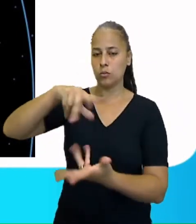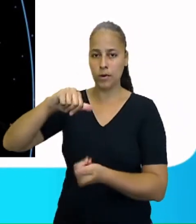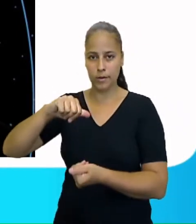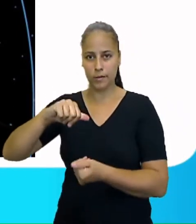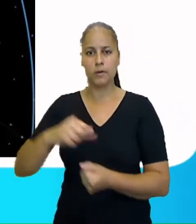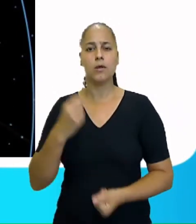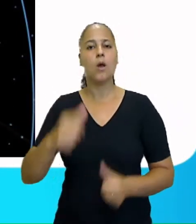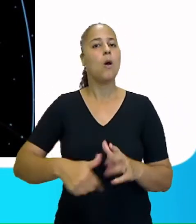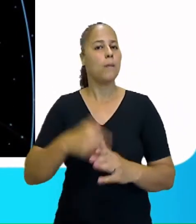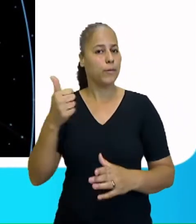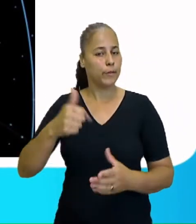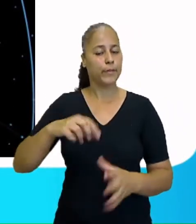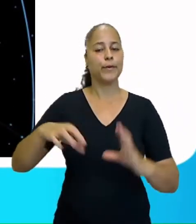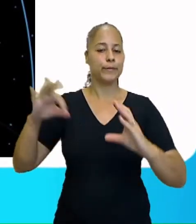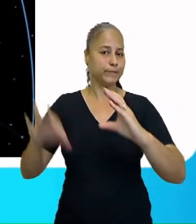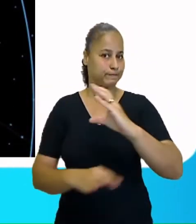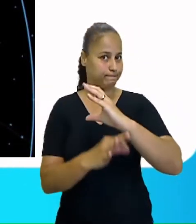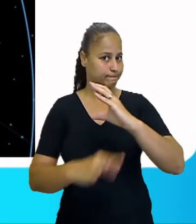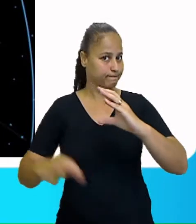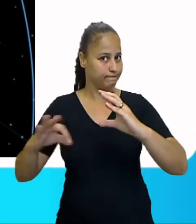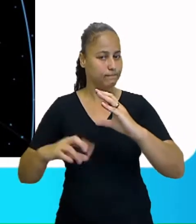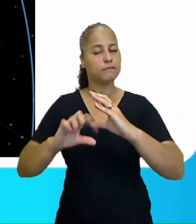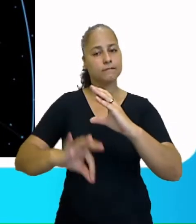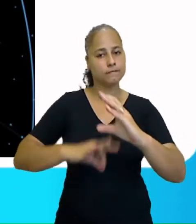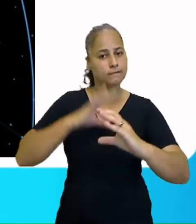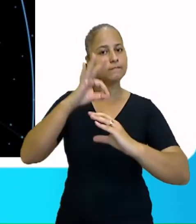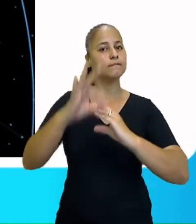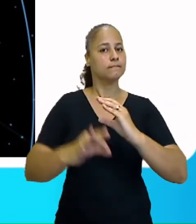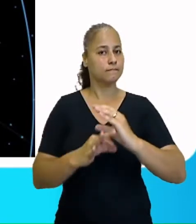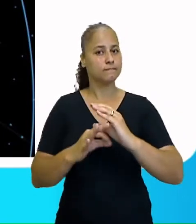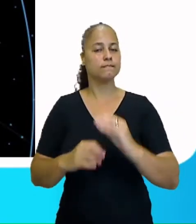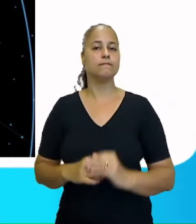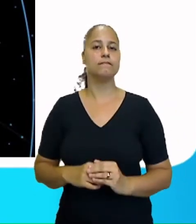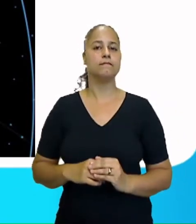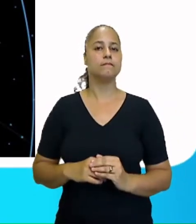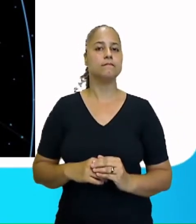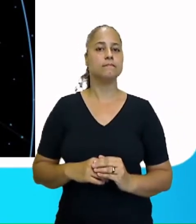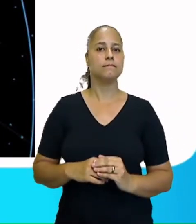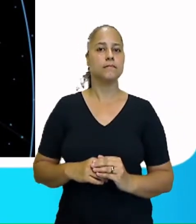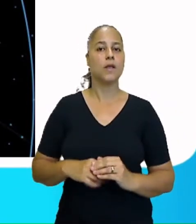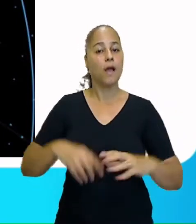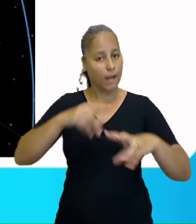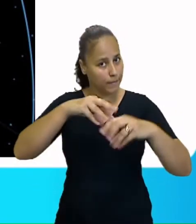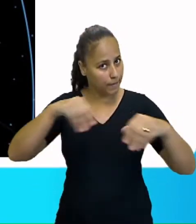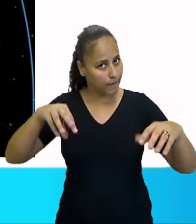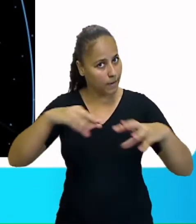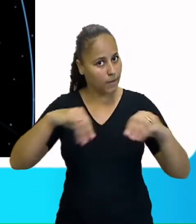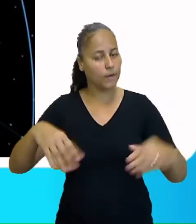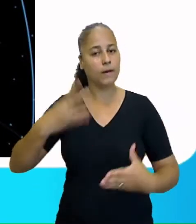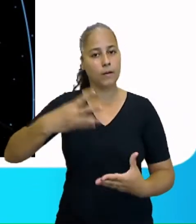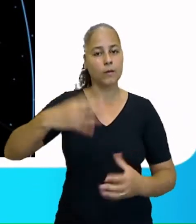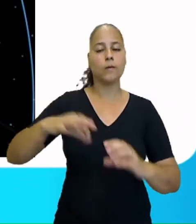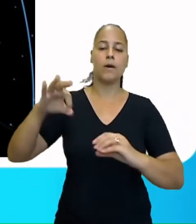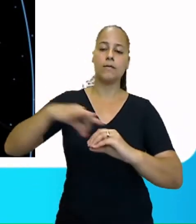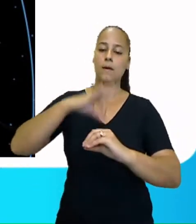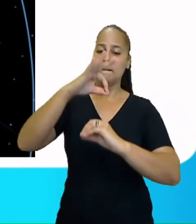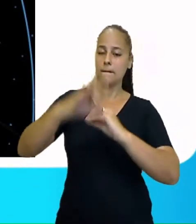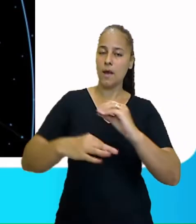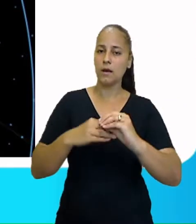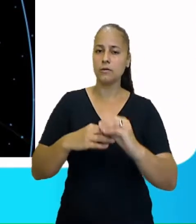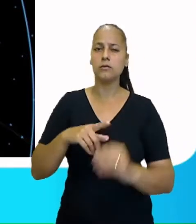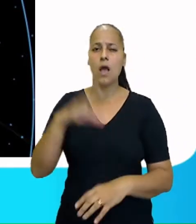o primeiro planeta é Mercúrio, segundo Vênus, terceiro planeta é a Terra e o quarto é Marte.